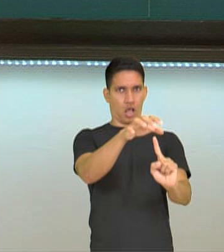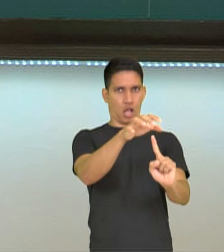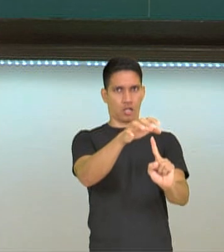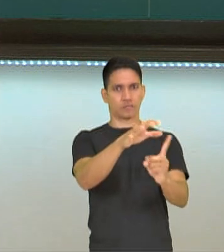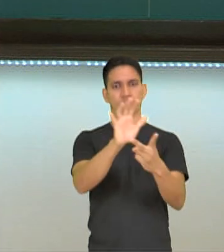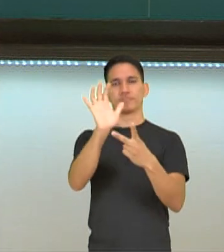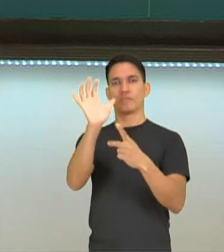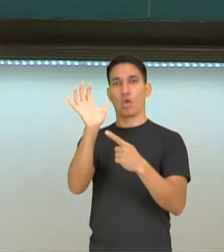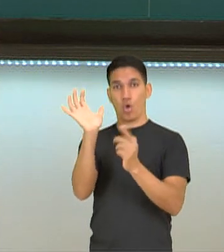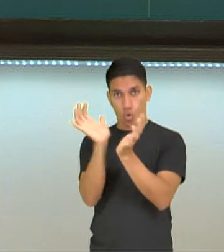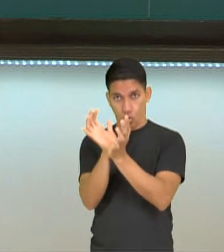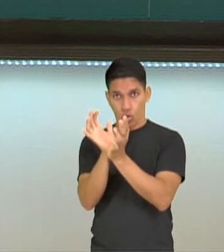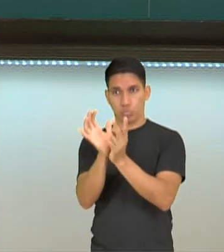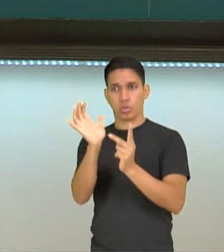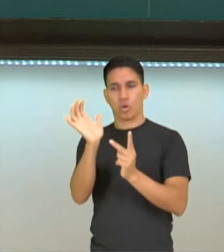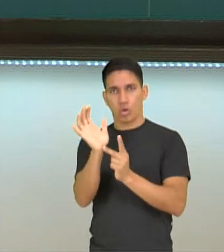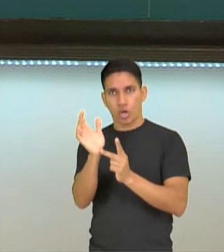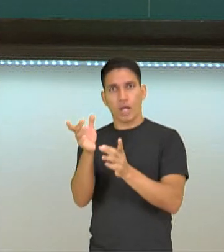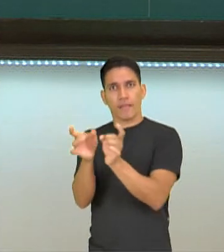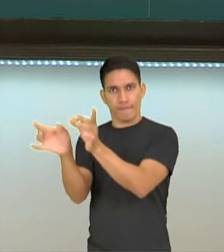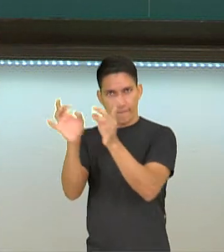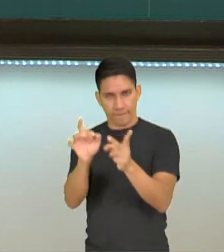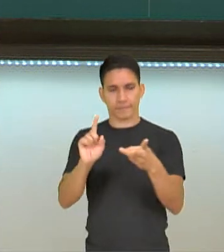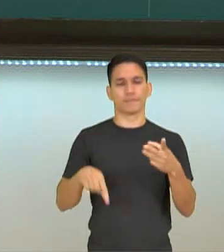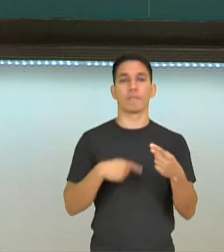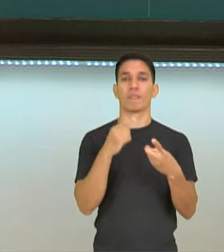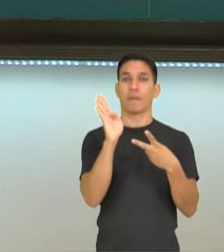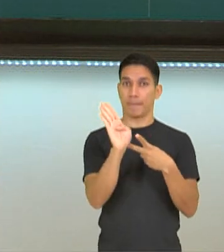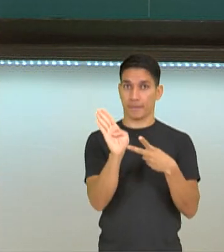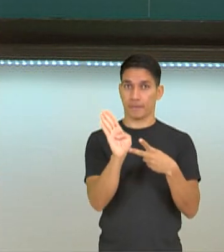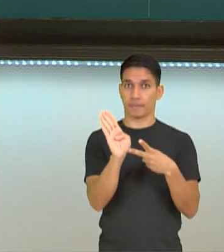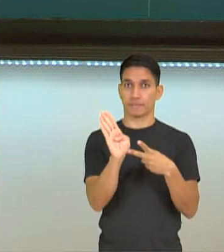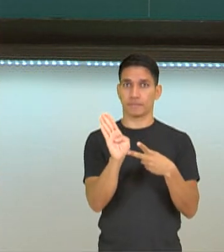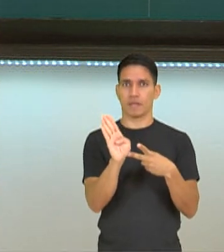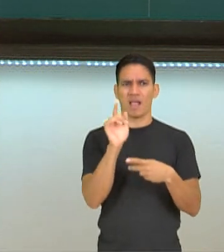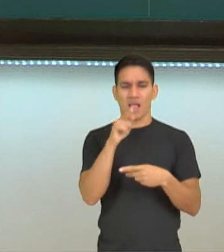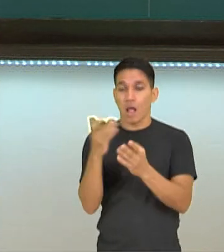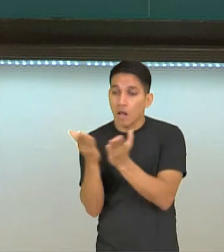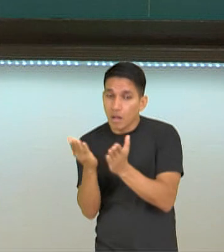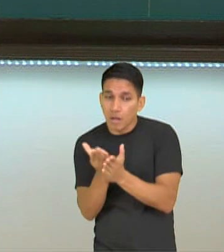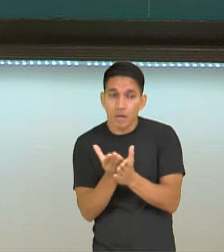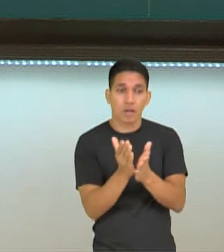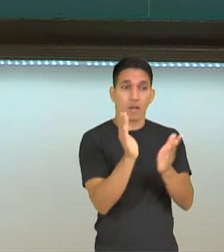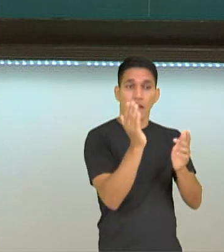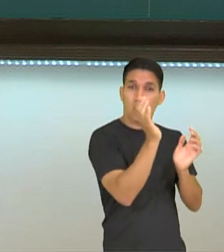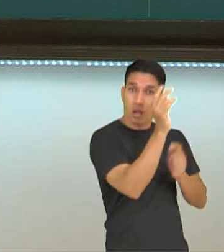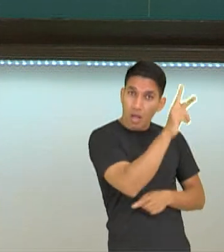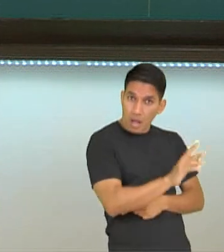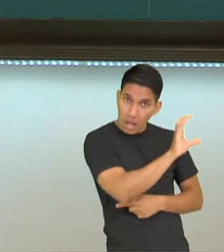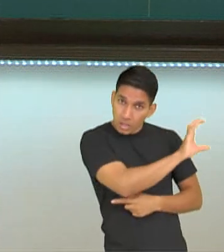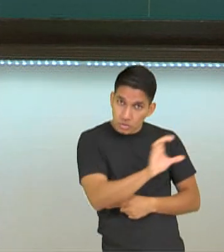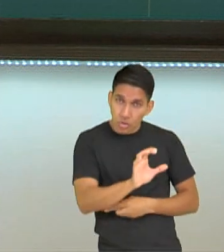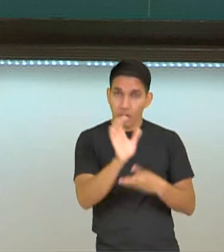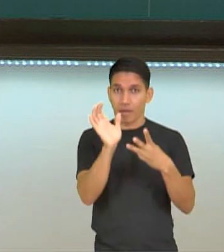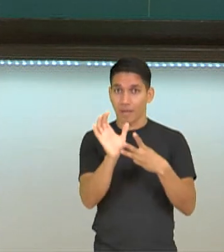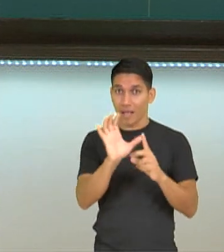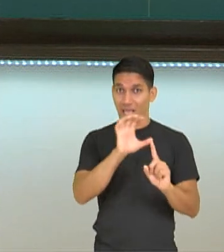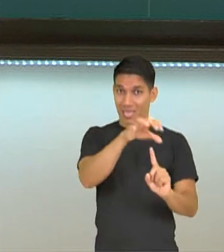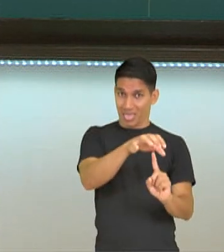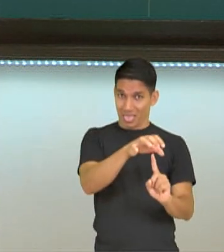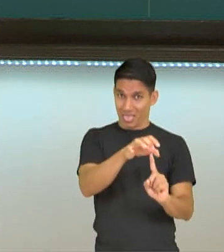dos Comuns. Letra B, Câmara dos Protestantes e Câmara dos Católicos. E letra C, clero e